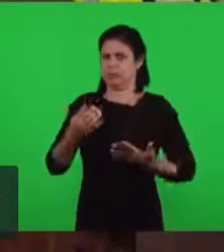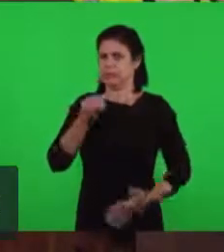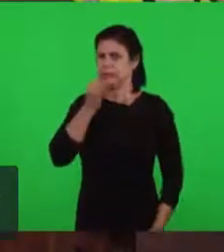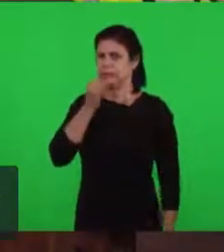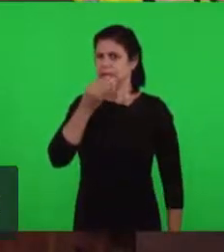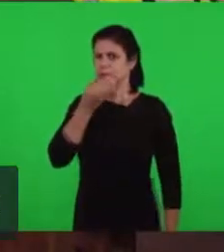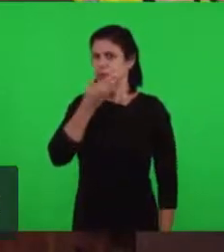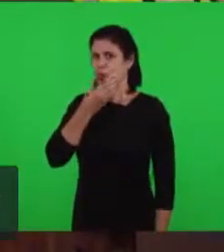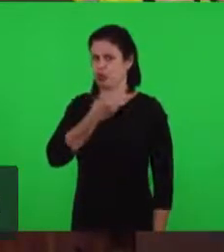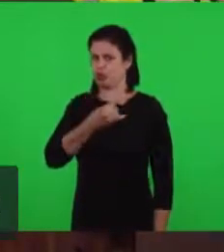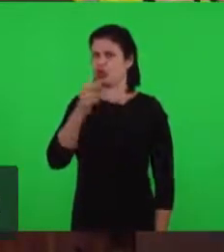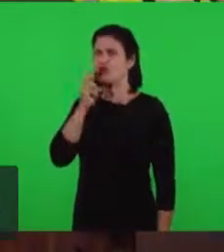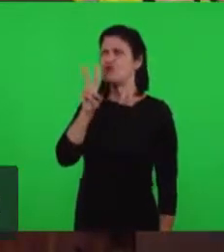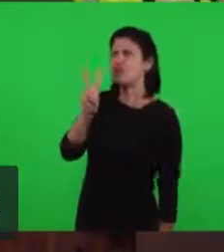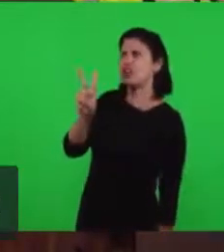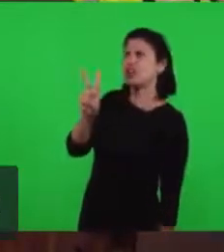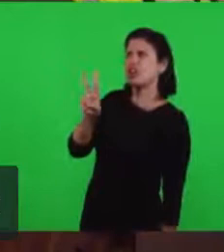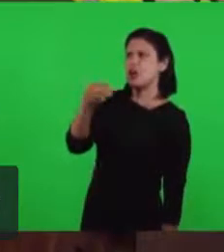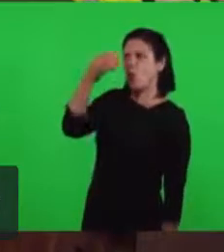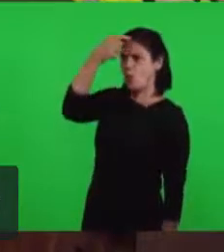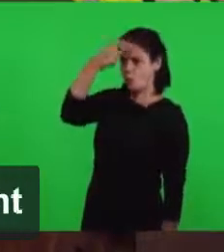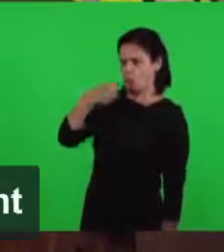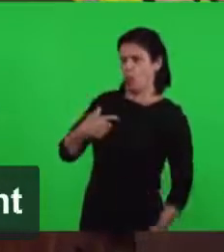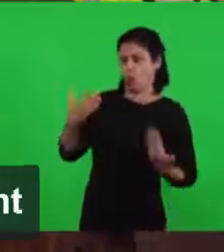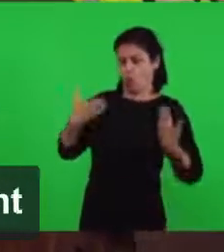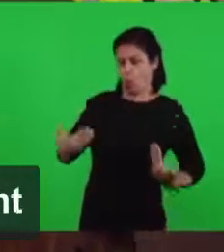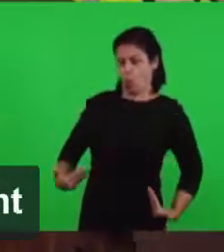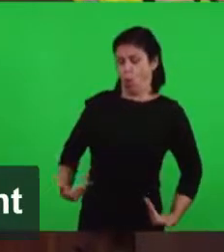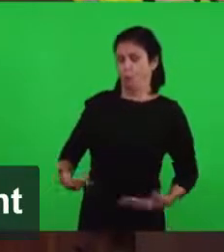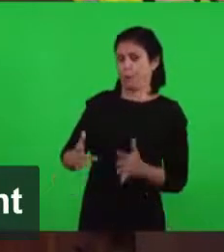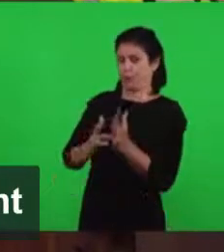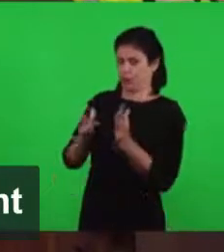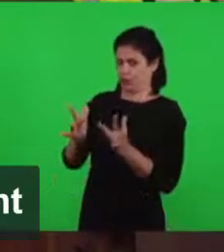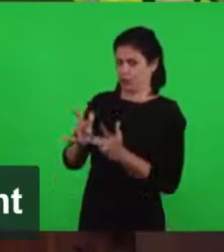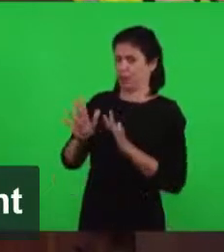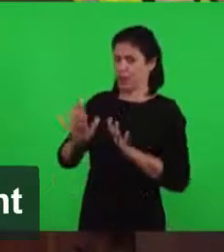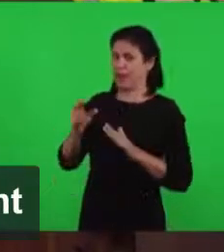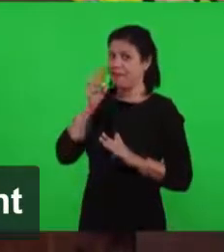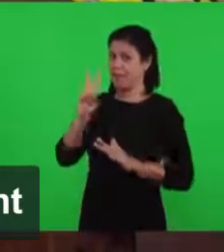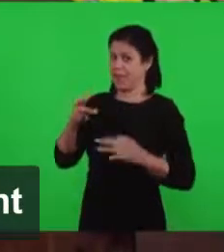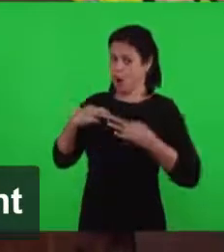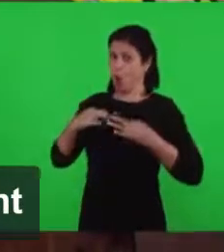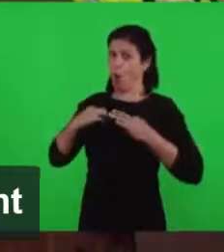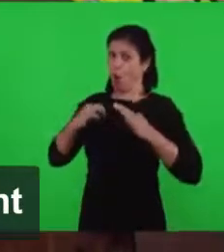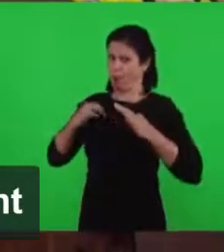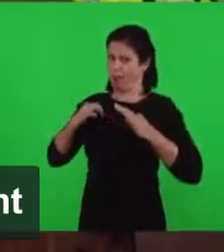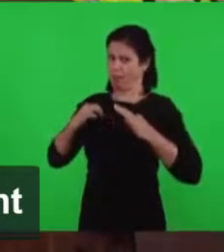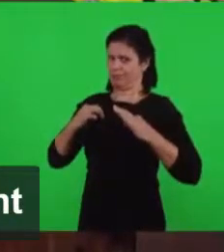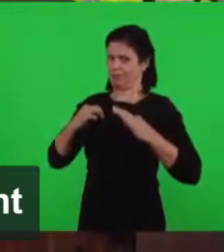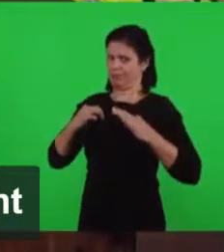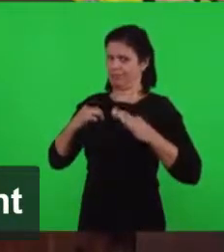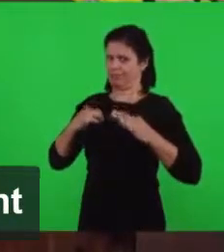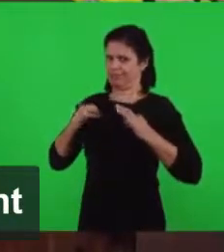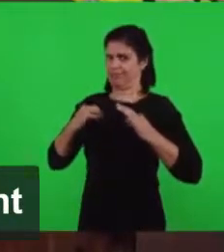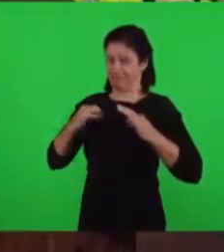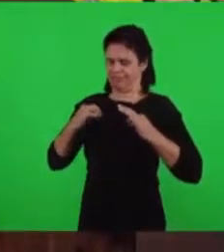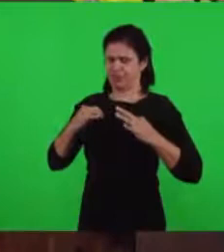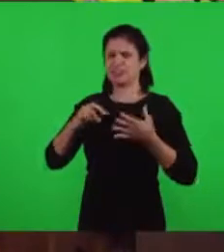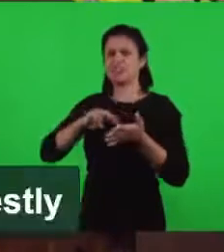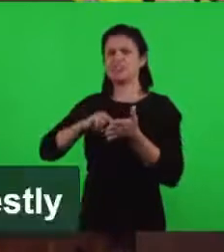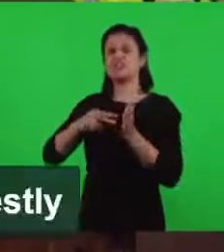seu corpo e vestimenta do corpo agora é a vestimenta